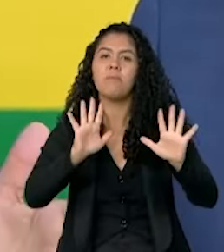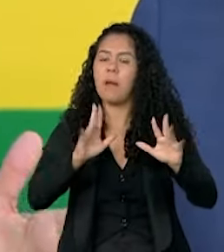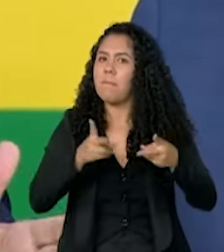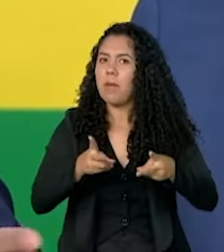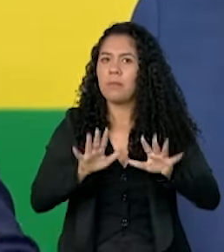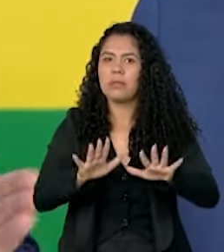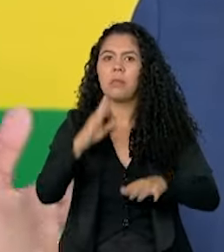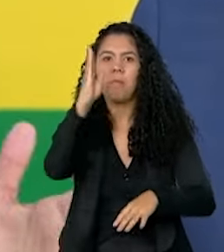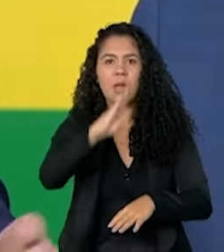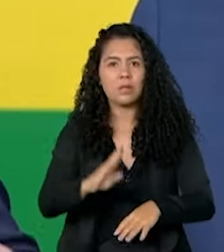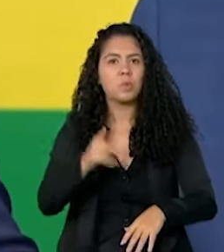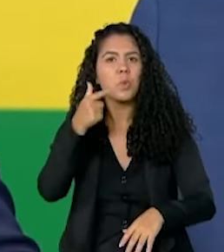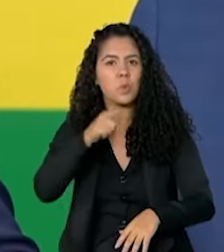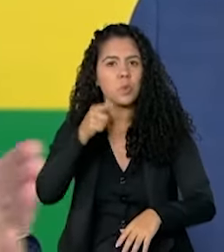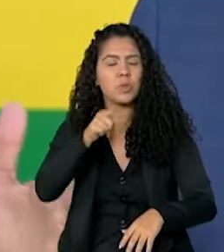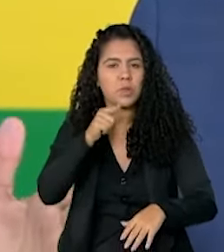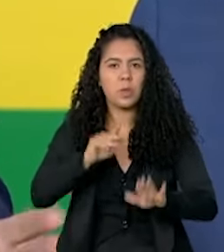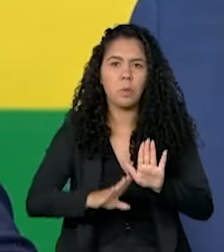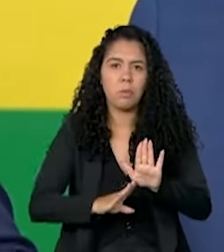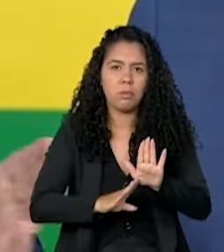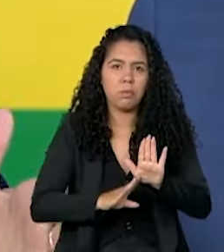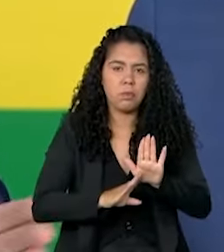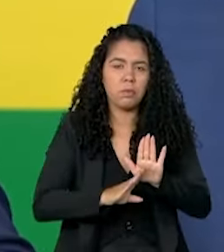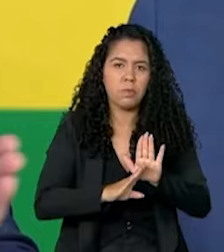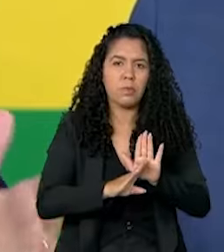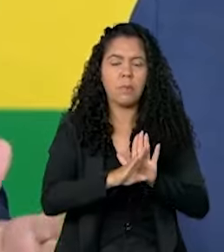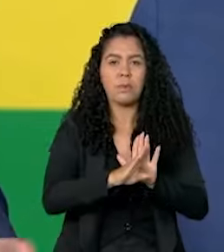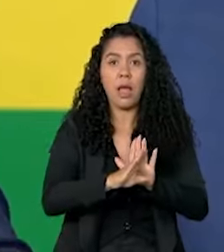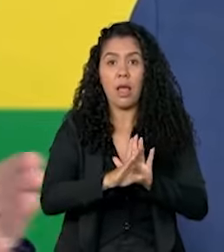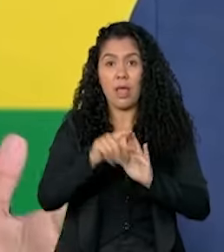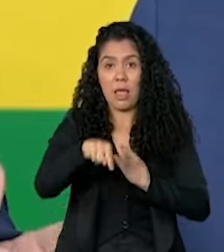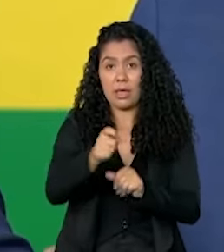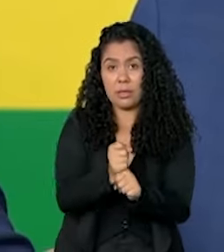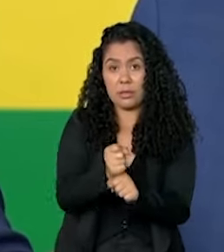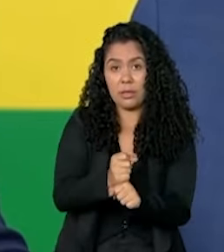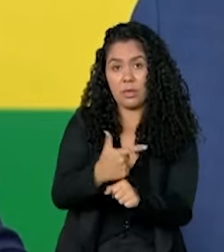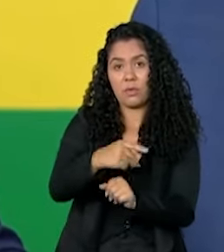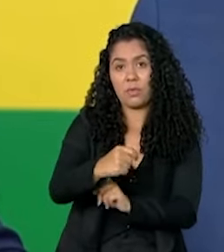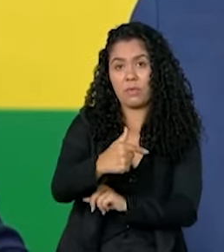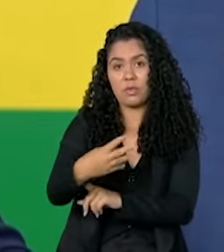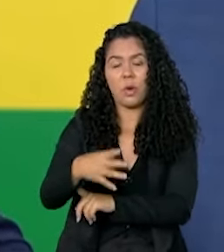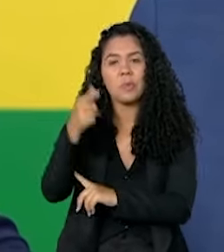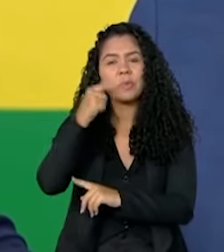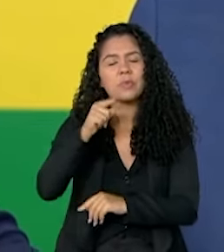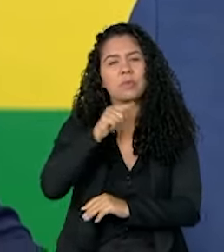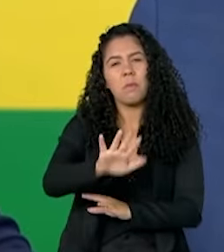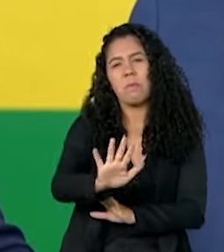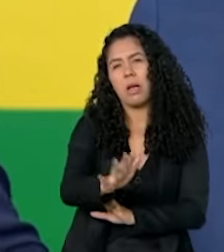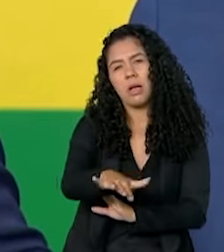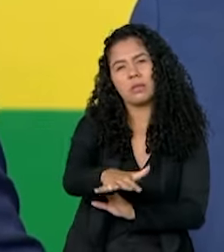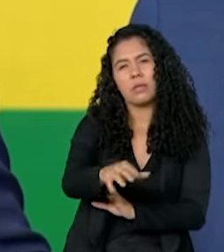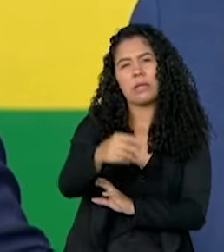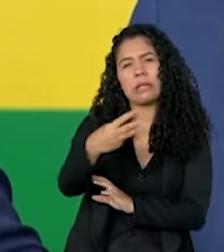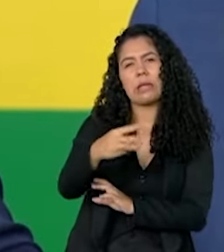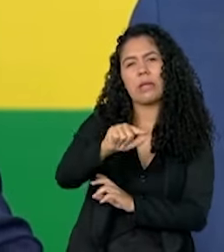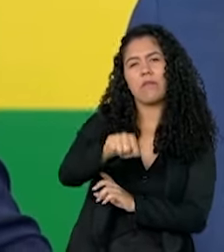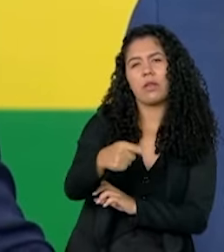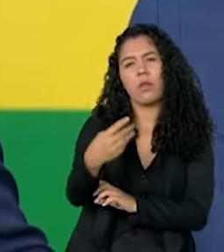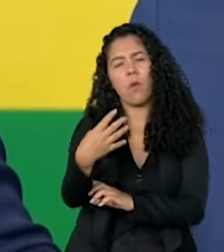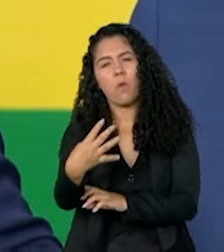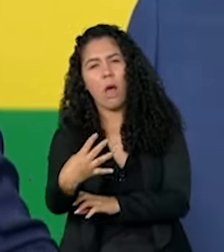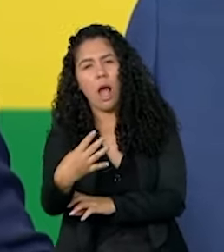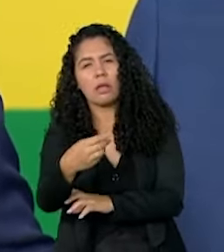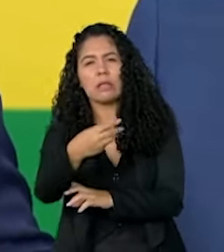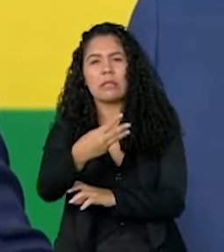crescendo, nós devemos fechar o ano com um crescimento aí de 3,4%, 3,5%, né? E uma inflação,